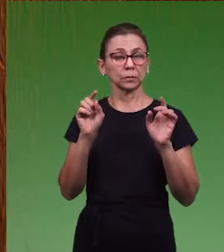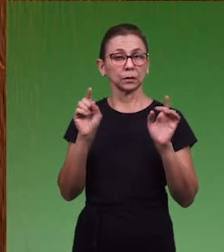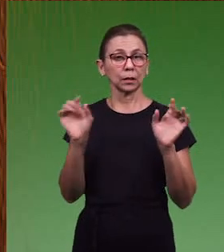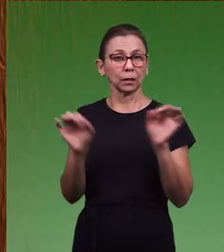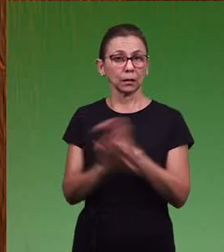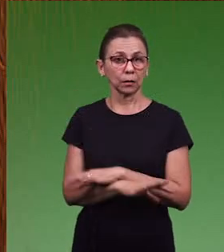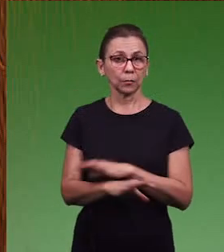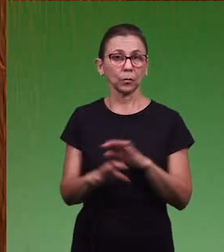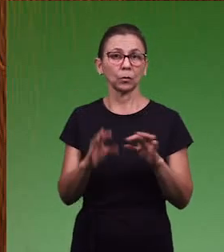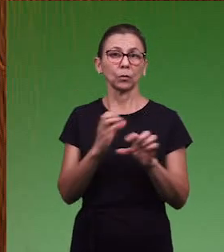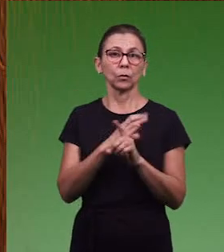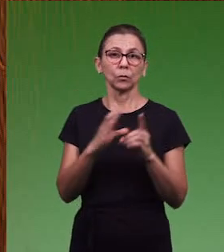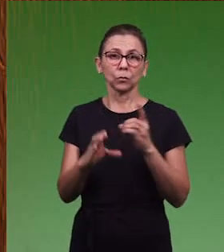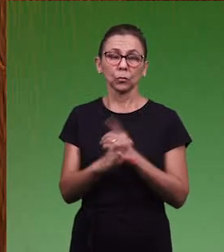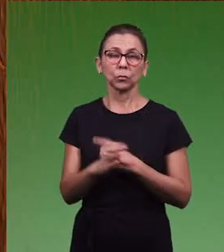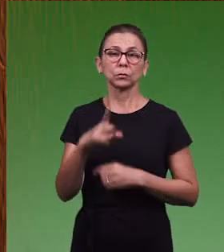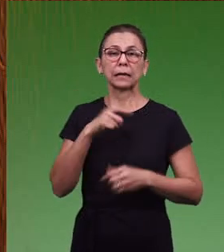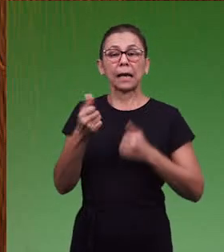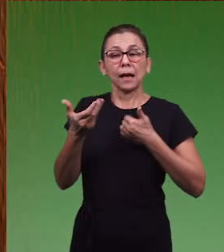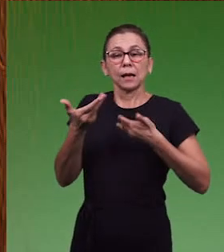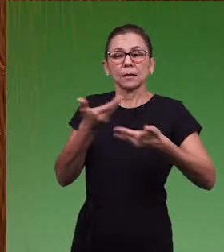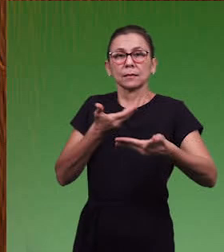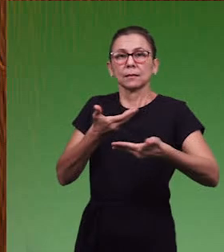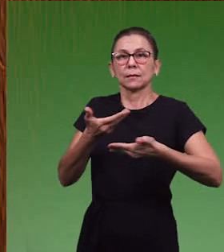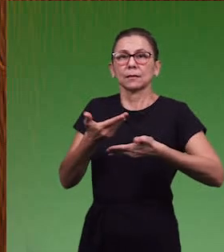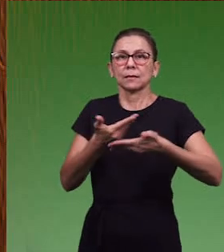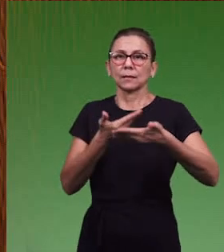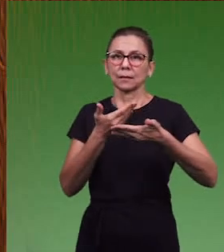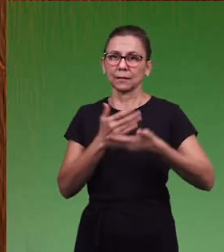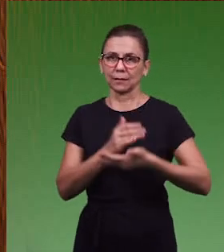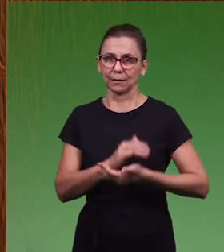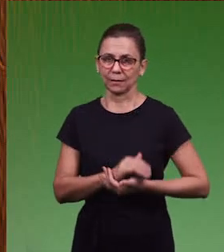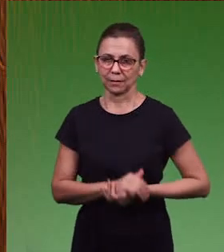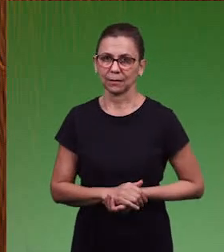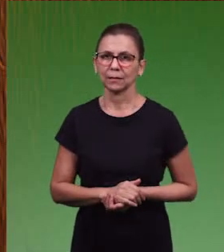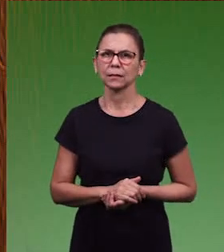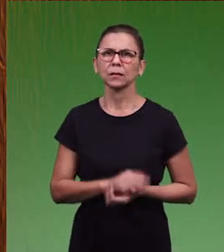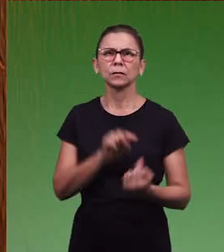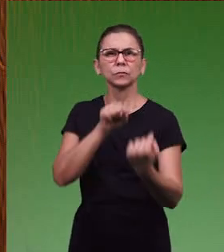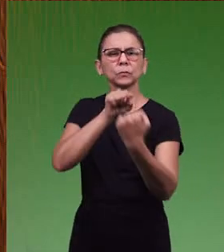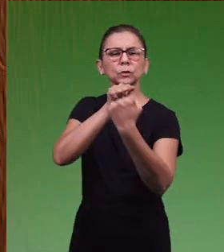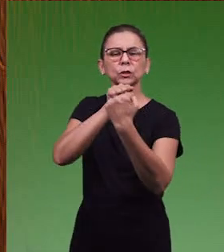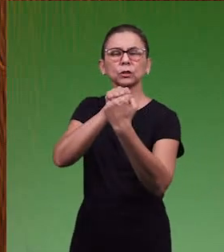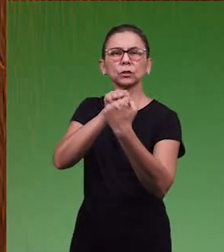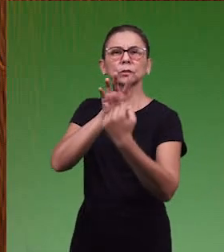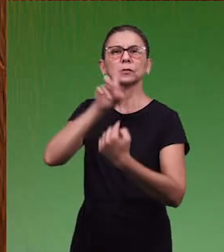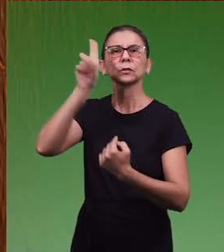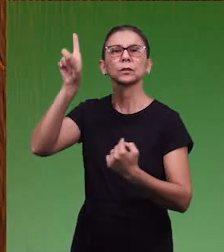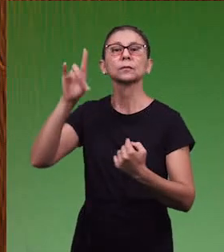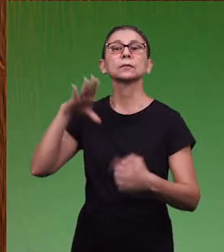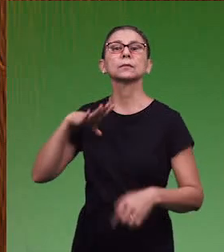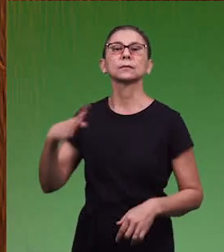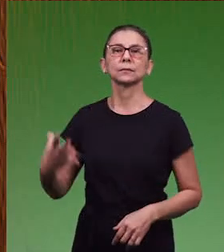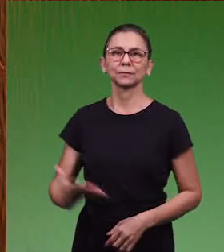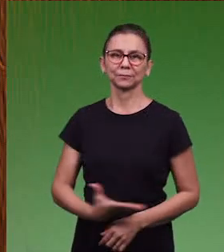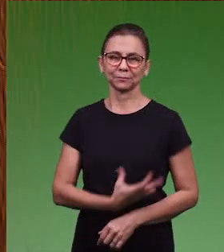nós sabemos que está sempre no propósito de Deus operar a salvação.